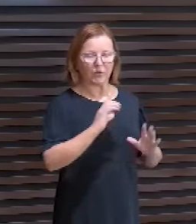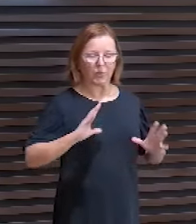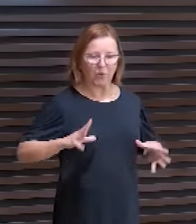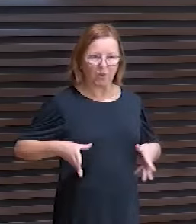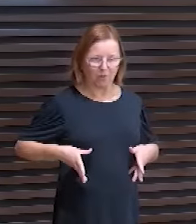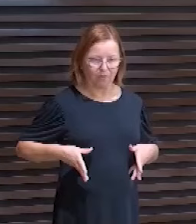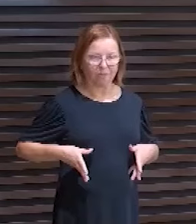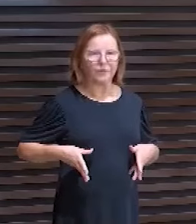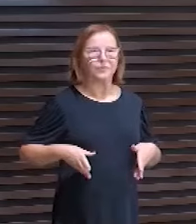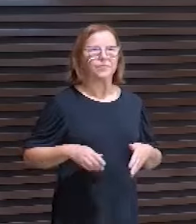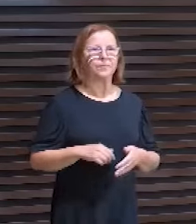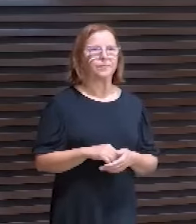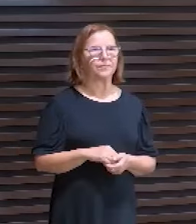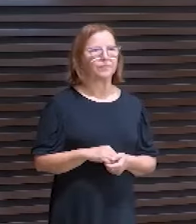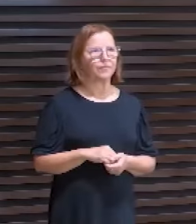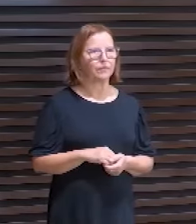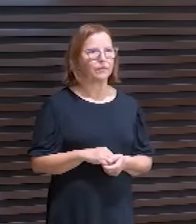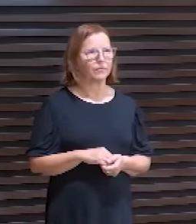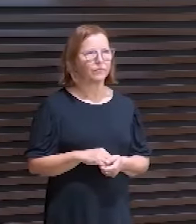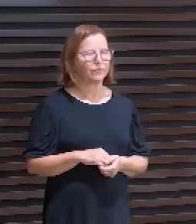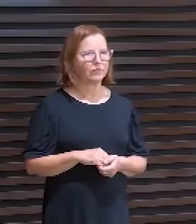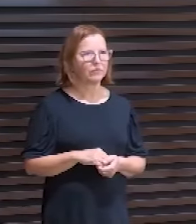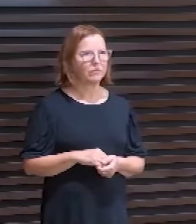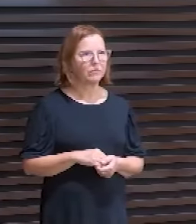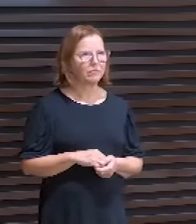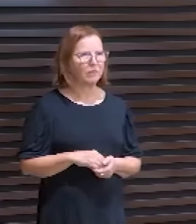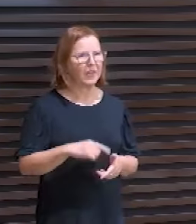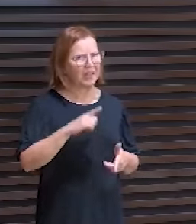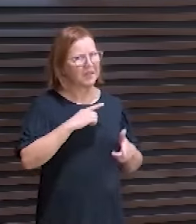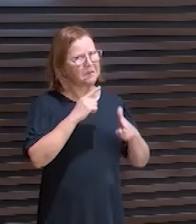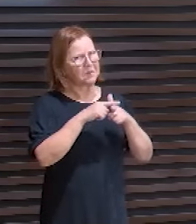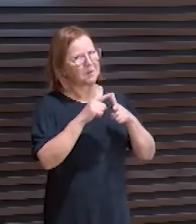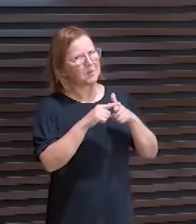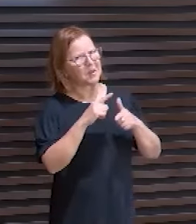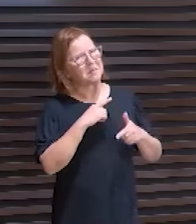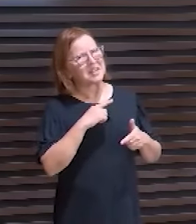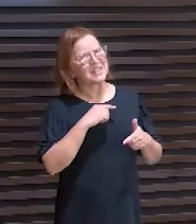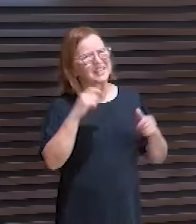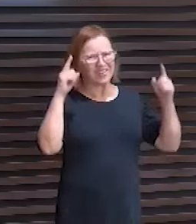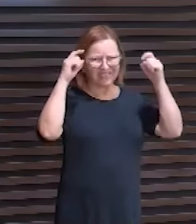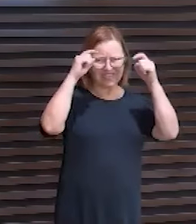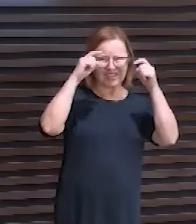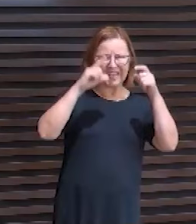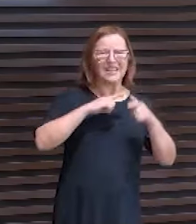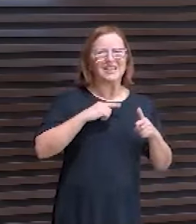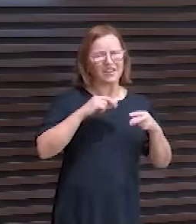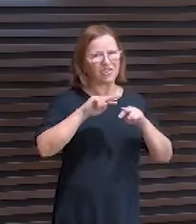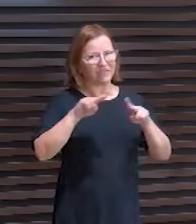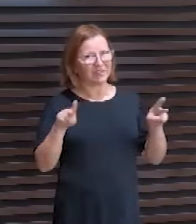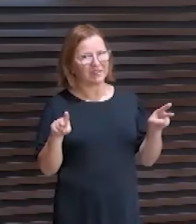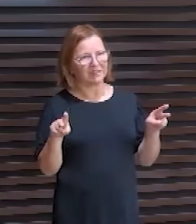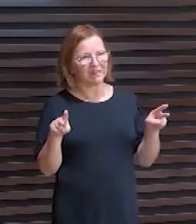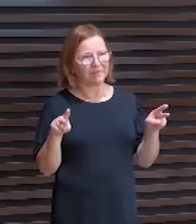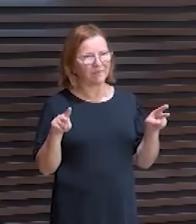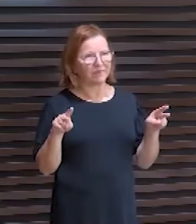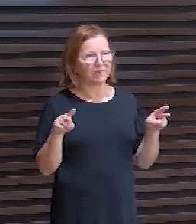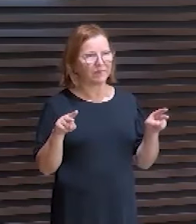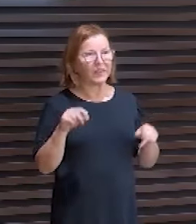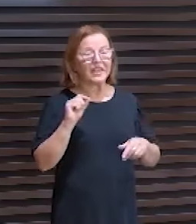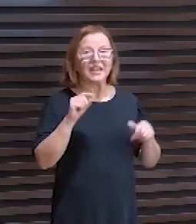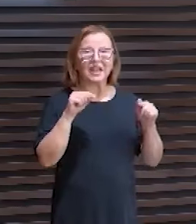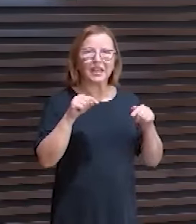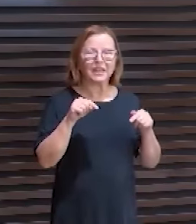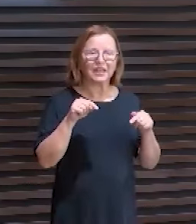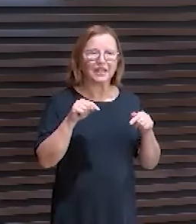mortal tem problema tem dificuldade tem diferença quem aqui